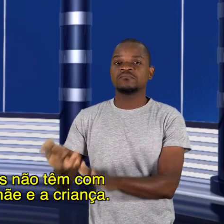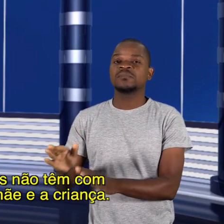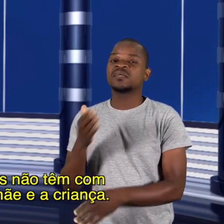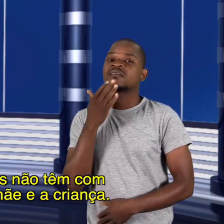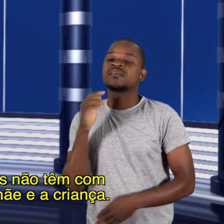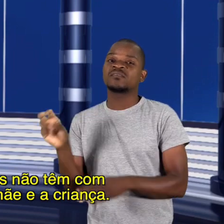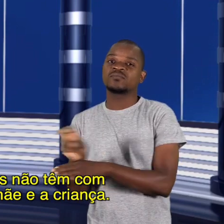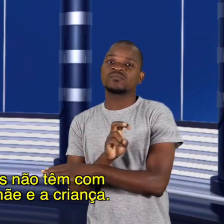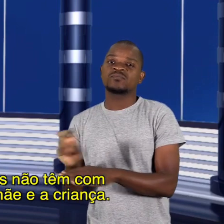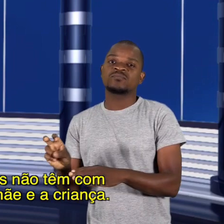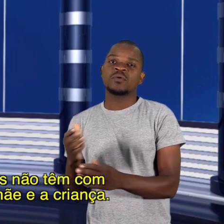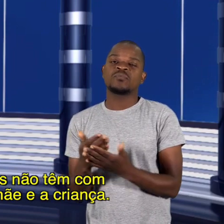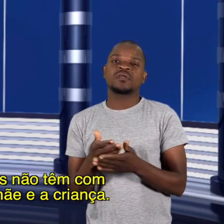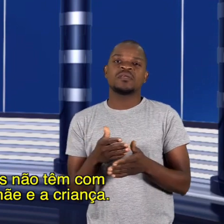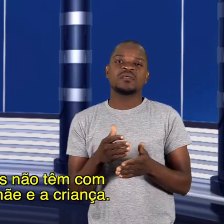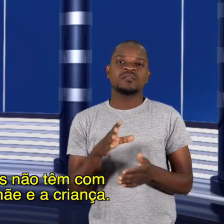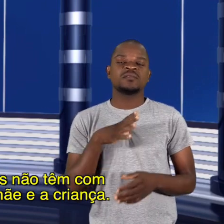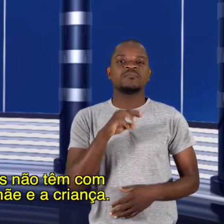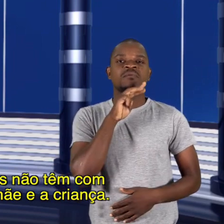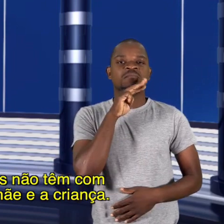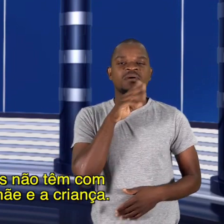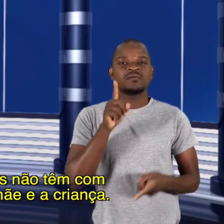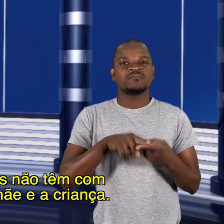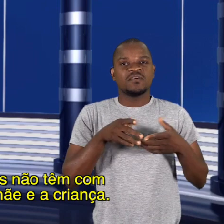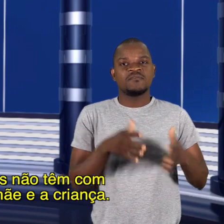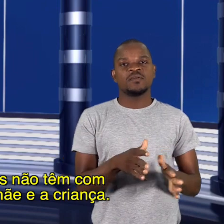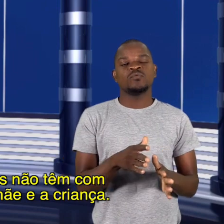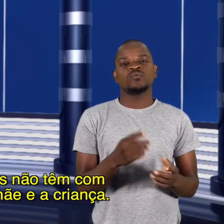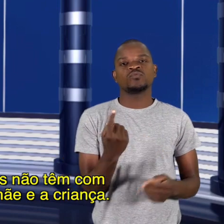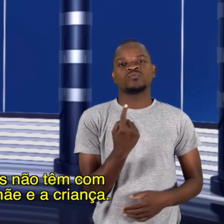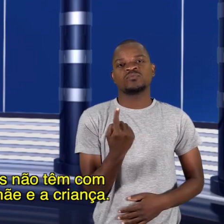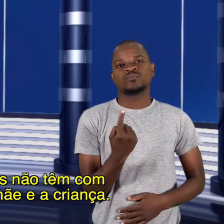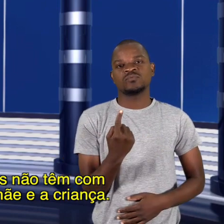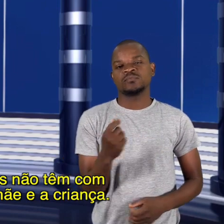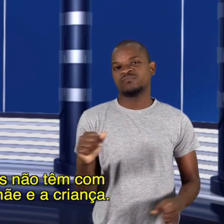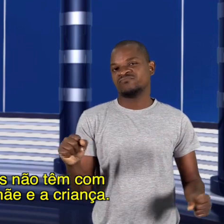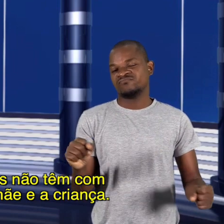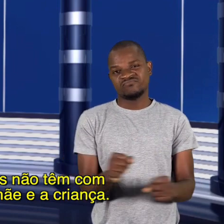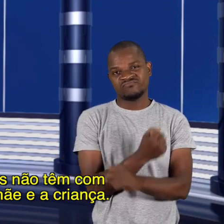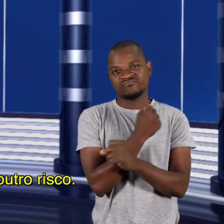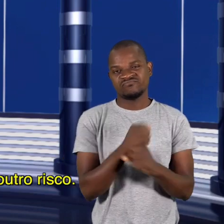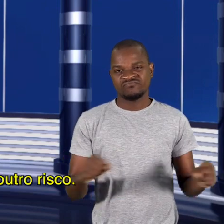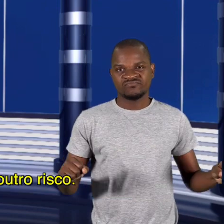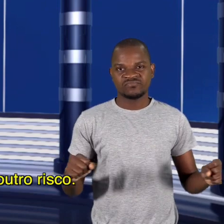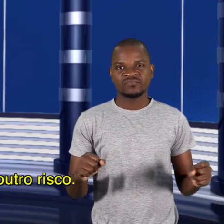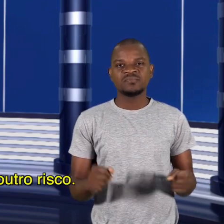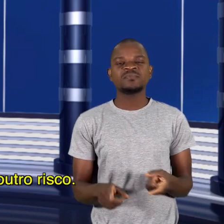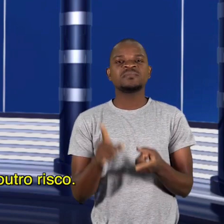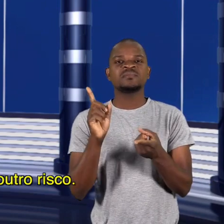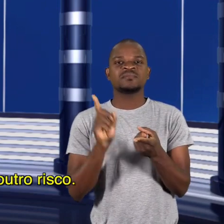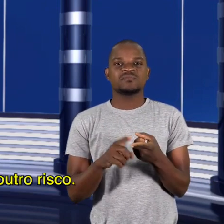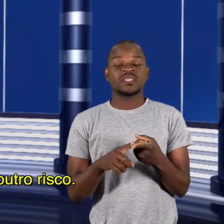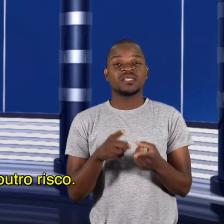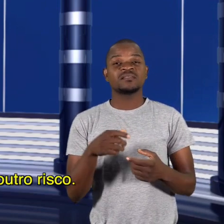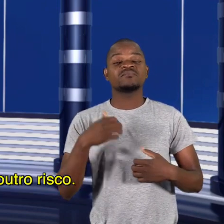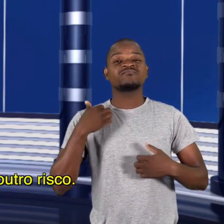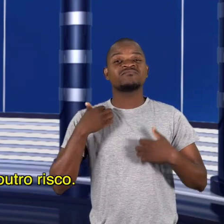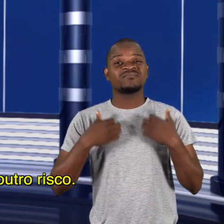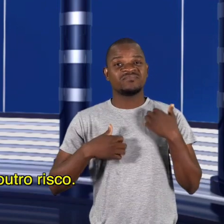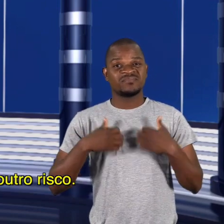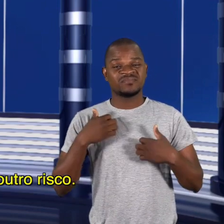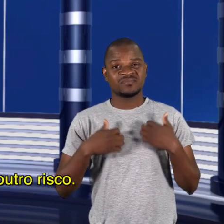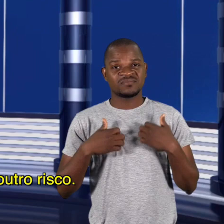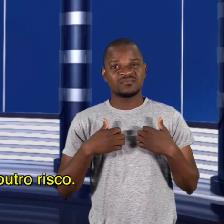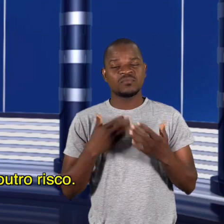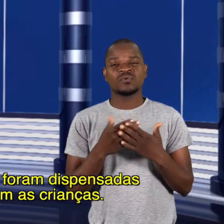desafio. Infelizmente, muitas destas mães não têm com que deixar aqui. Só vive a mãe e a criança. Então, deixar a criança sozinha